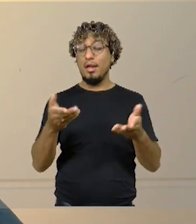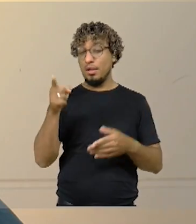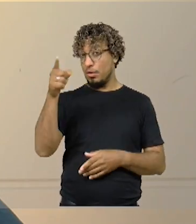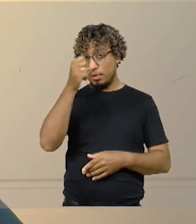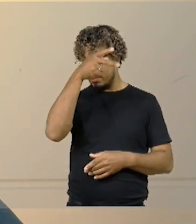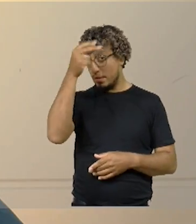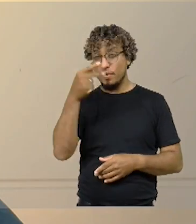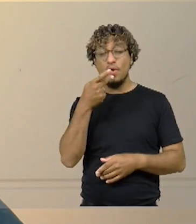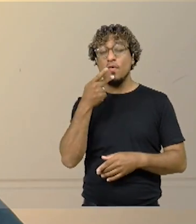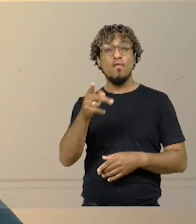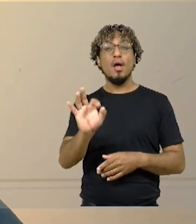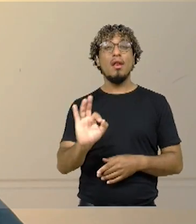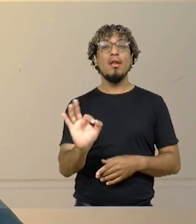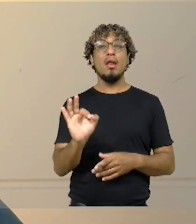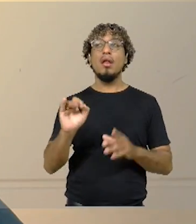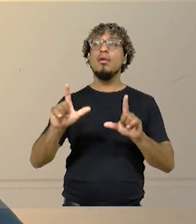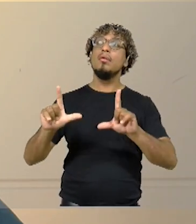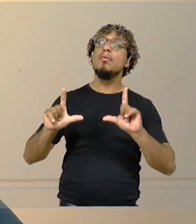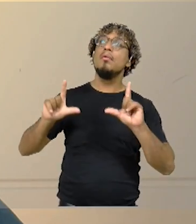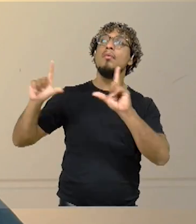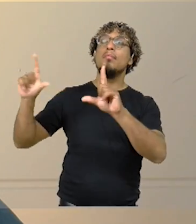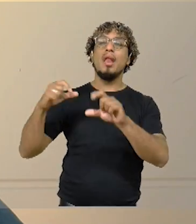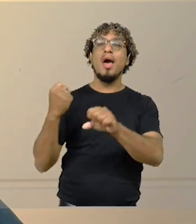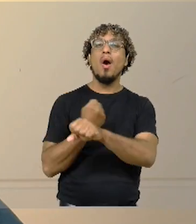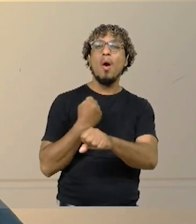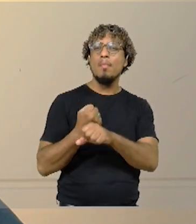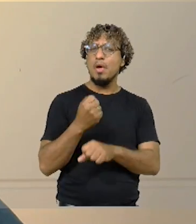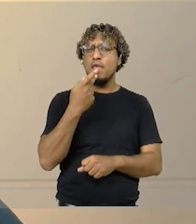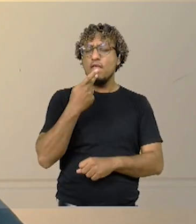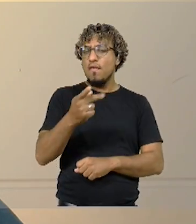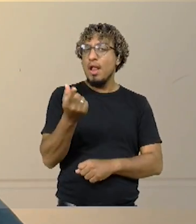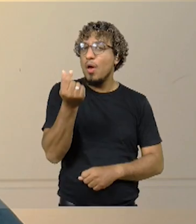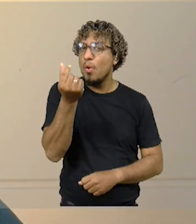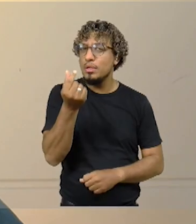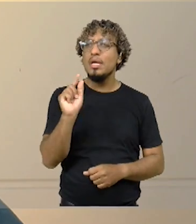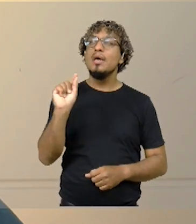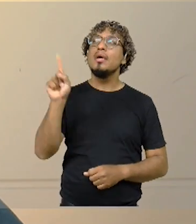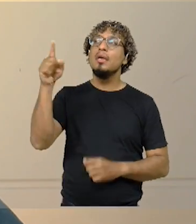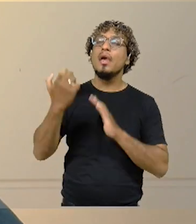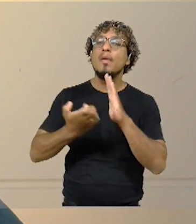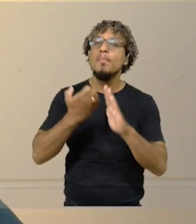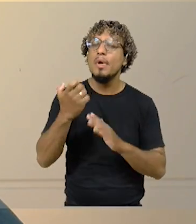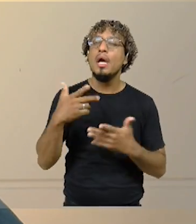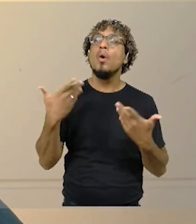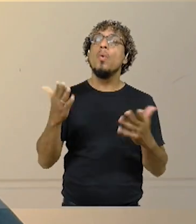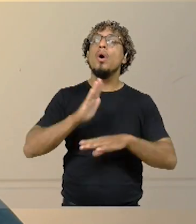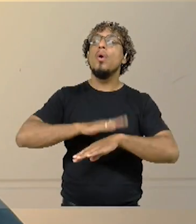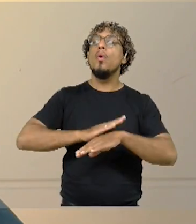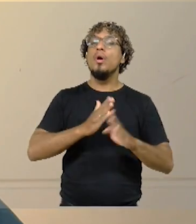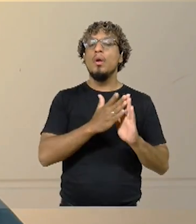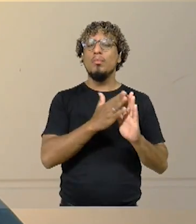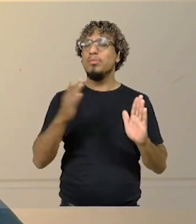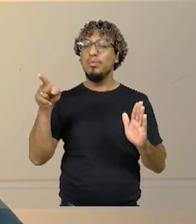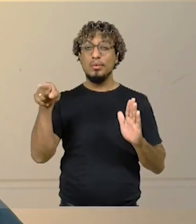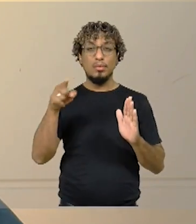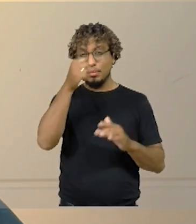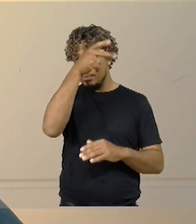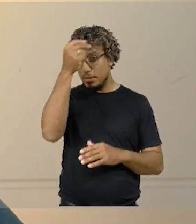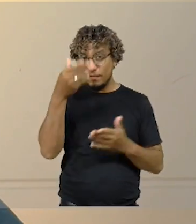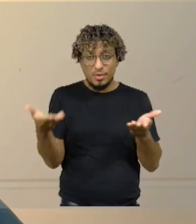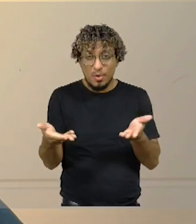e também a gente fala aí no orçamento público e também transparência desse processo? Então, nós vamos